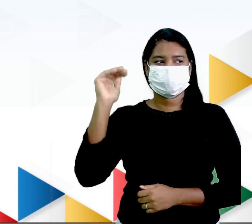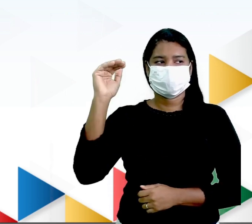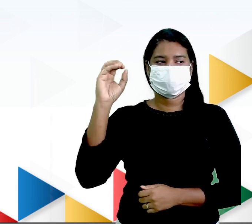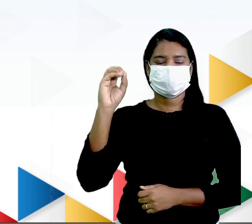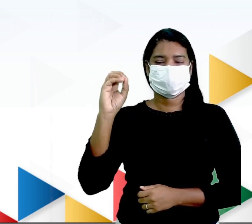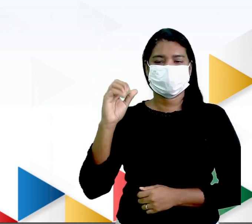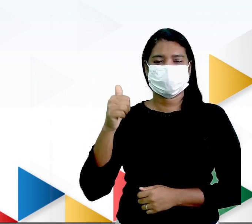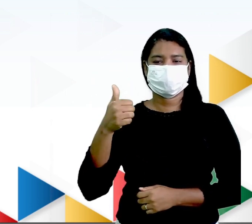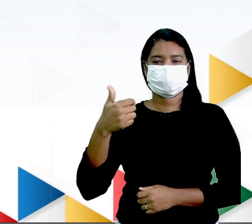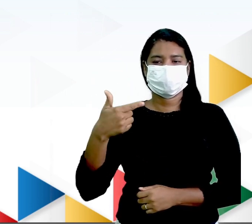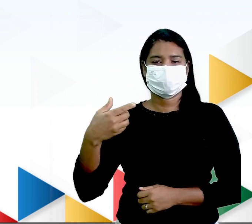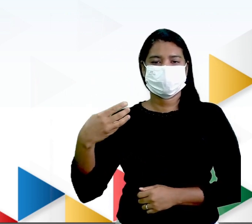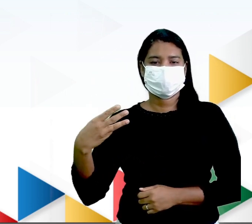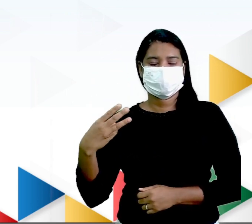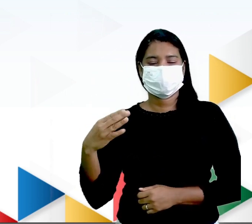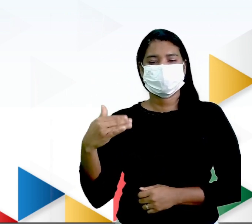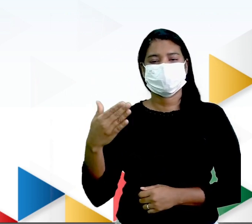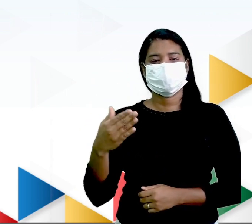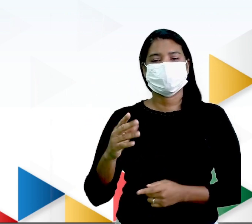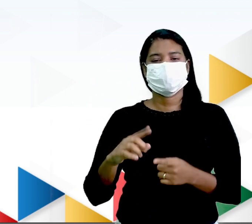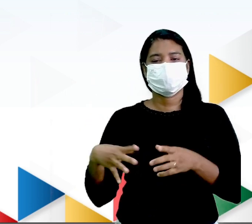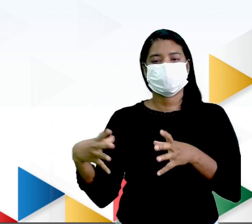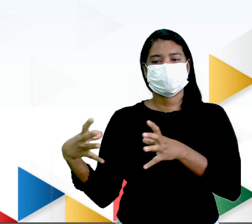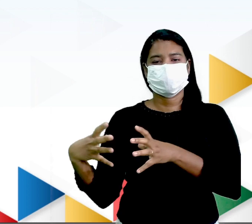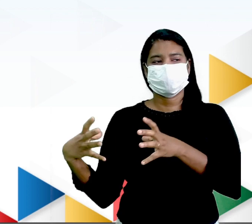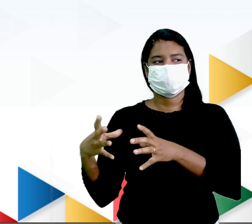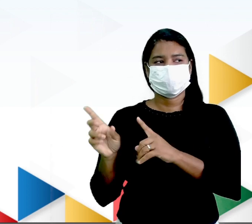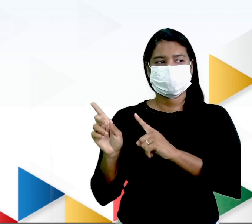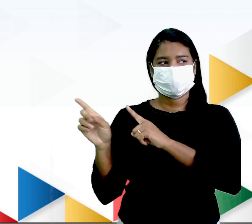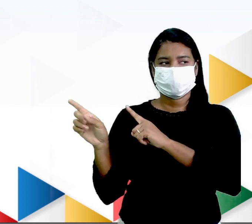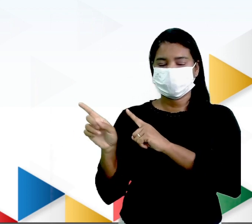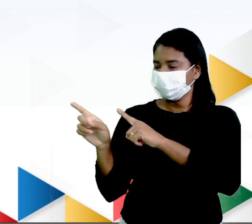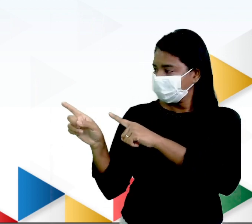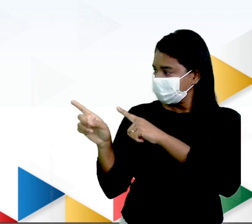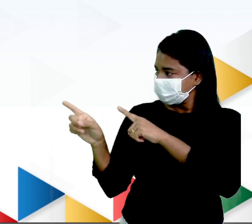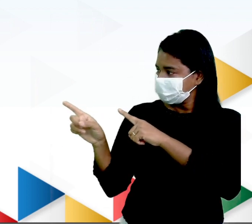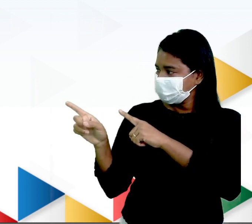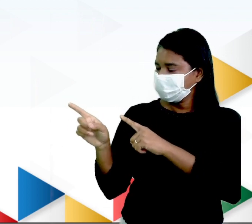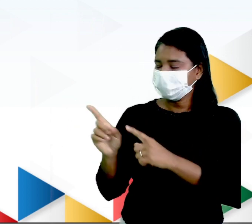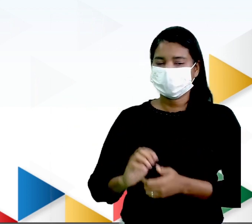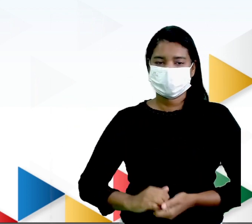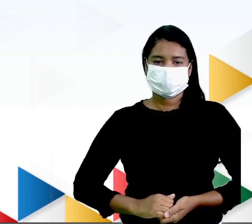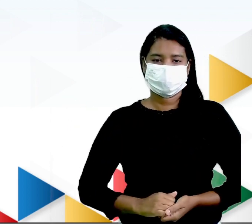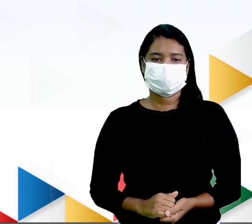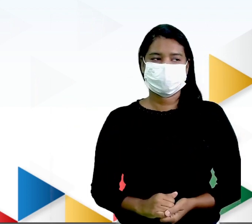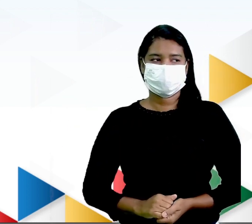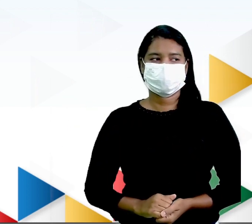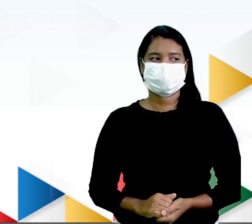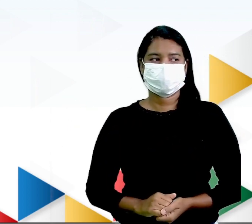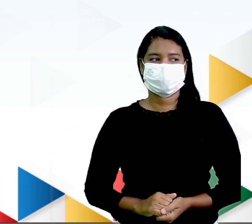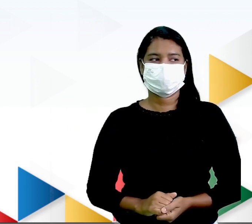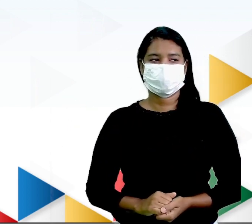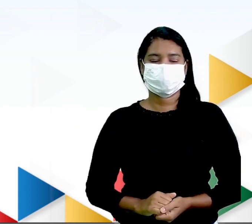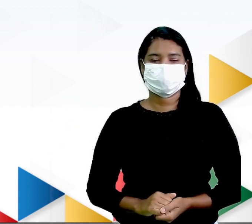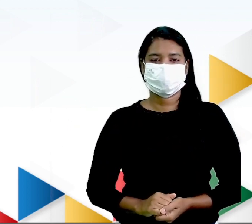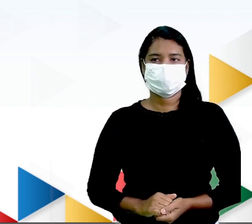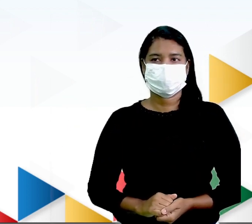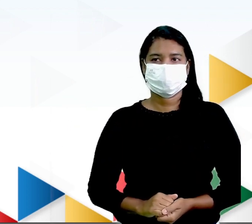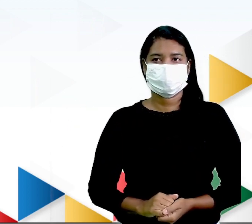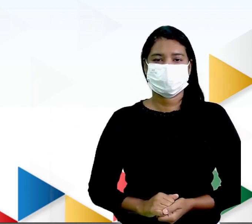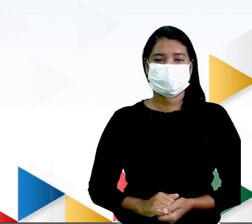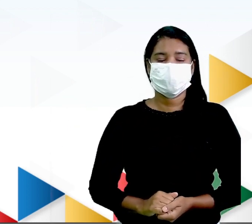7 e demais. Esse conjunto que você está vendo aí, ó, mais cinza aí na tua tela, né? Se eu não